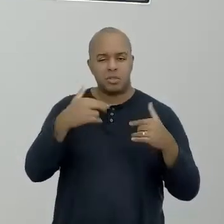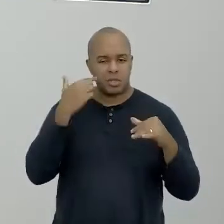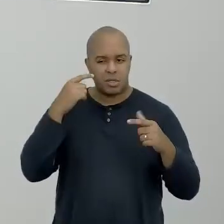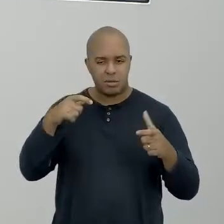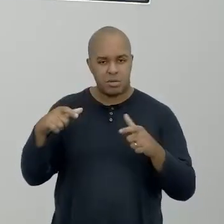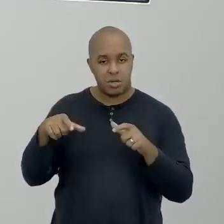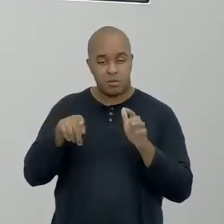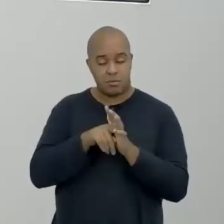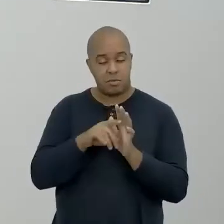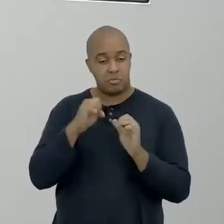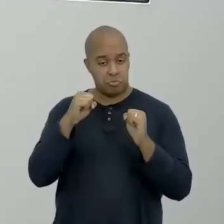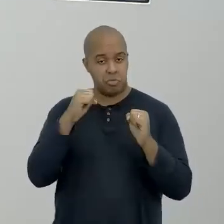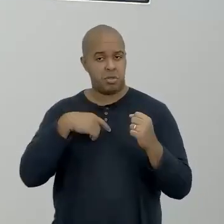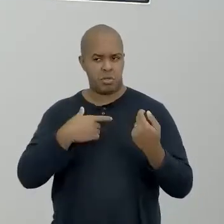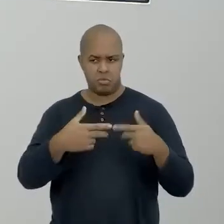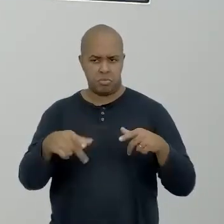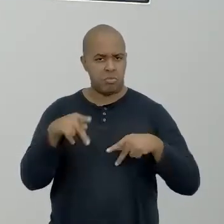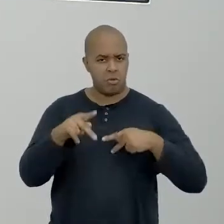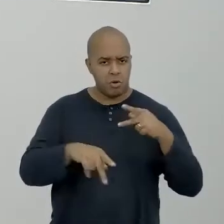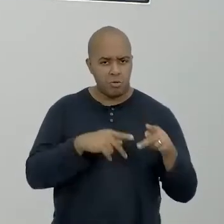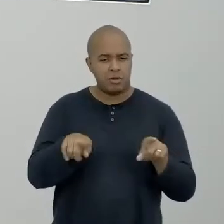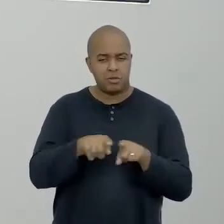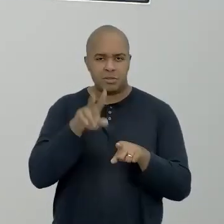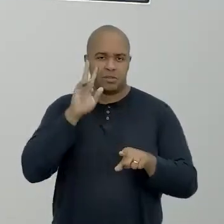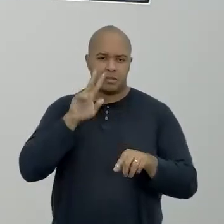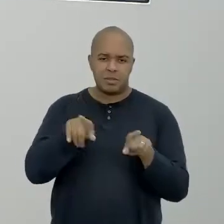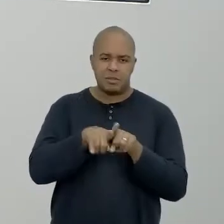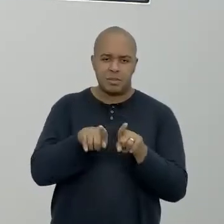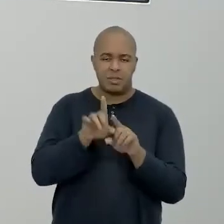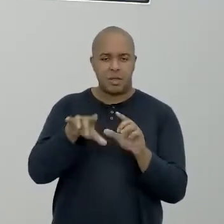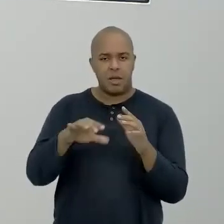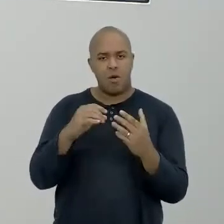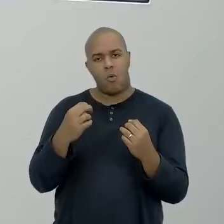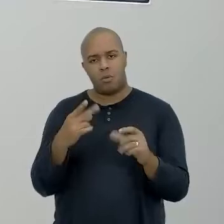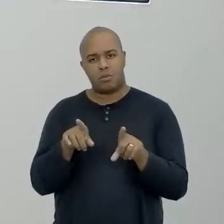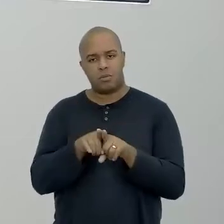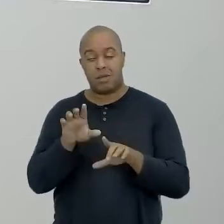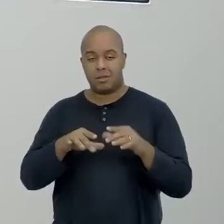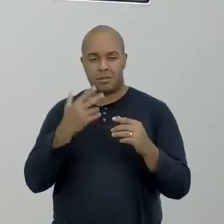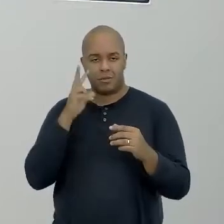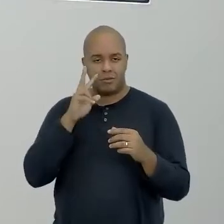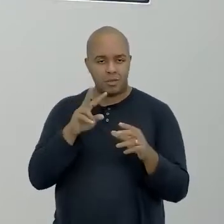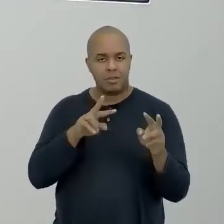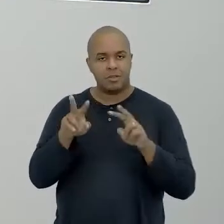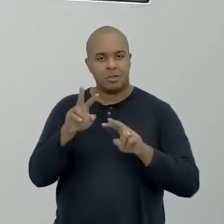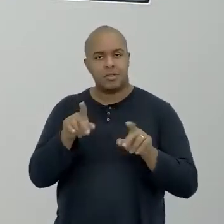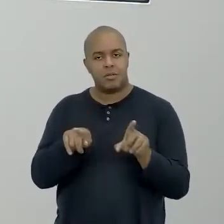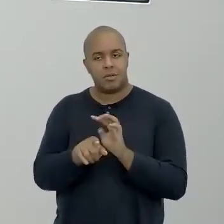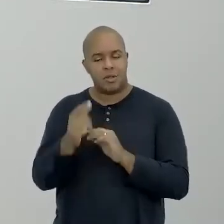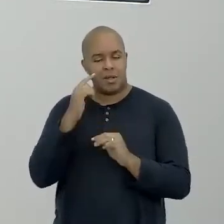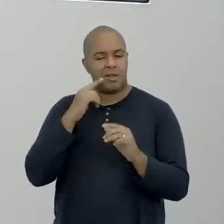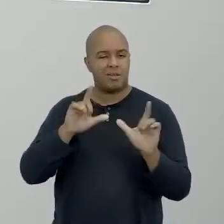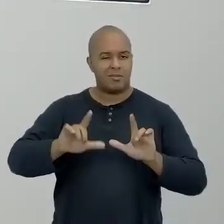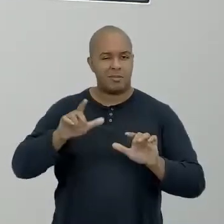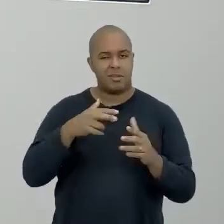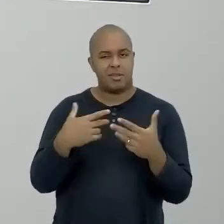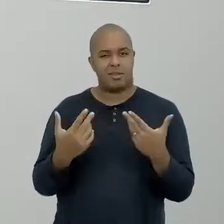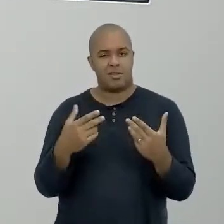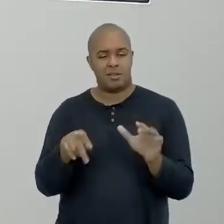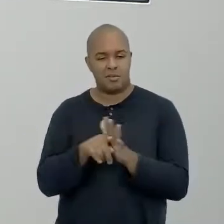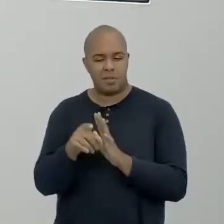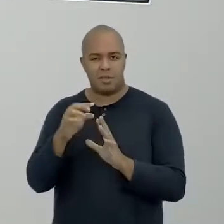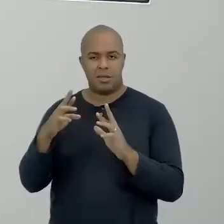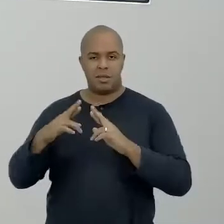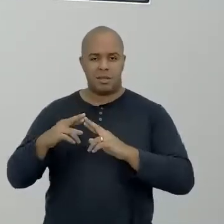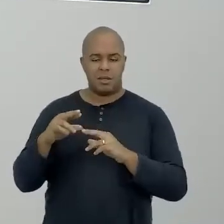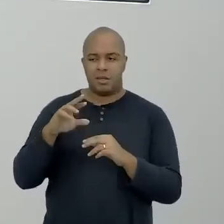são espaços de poder, espaços públicos, né, também, ou então pelo menos vistas, a televisão, as